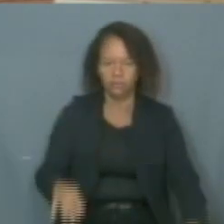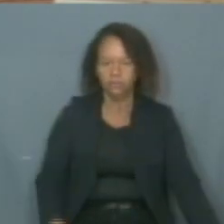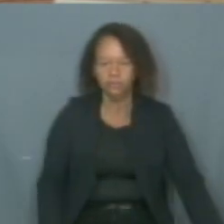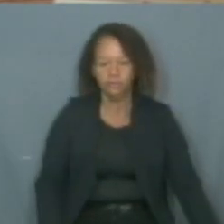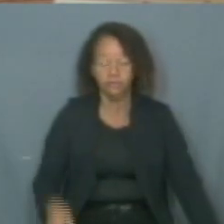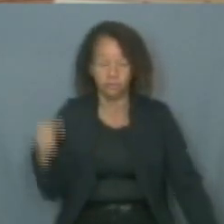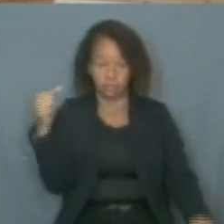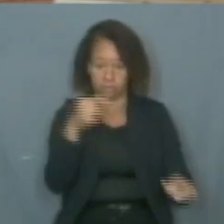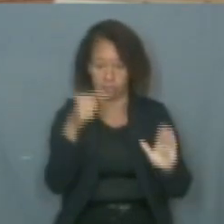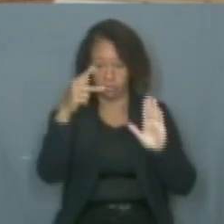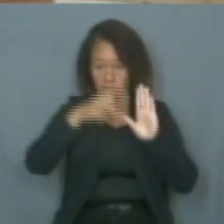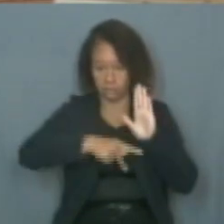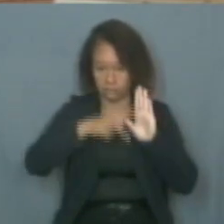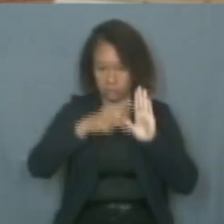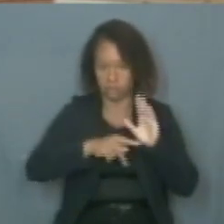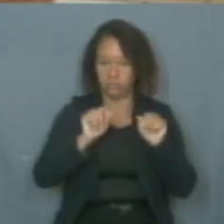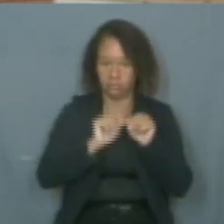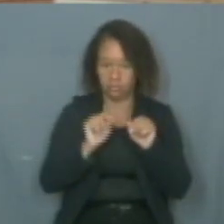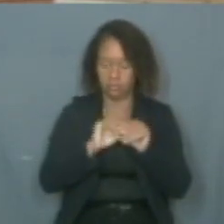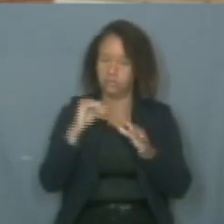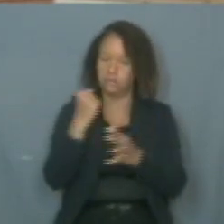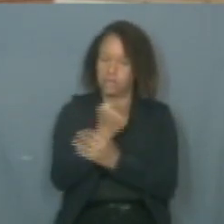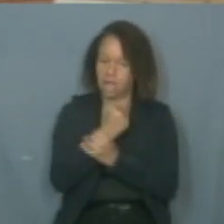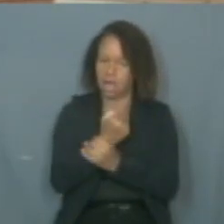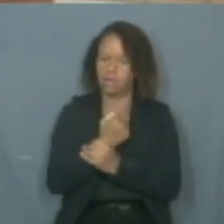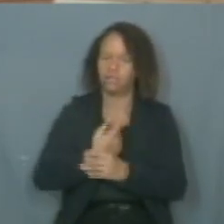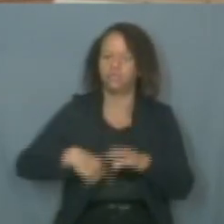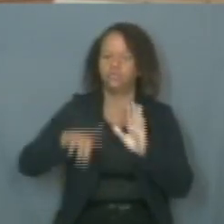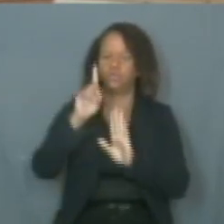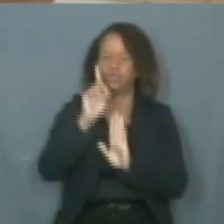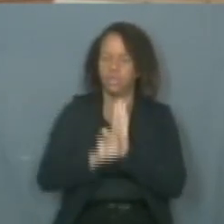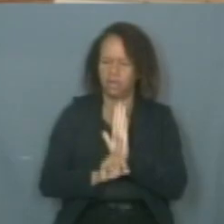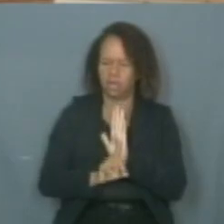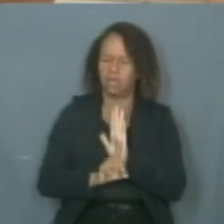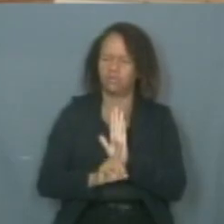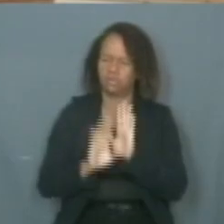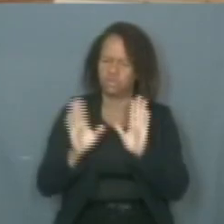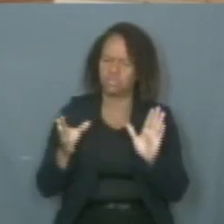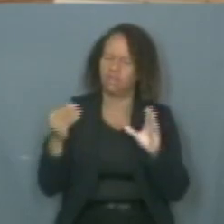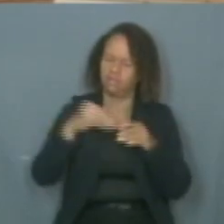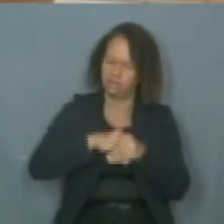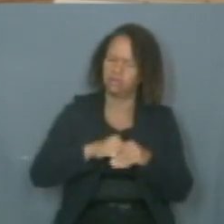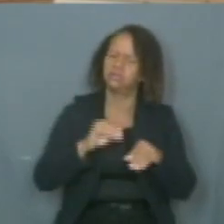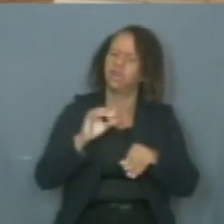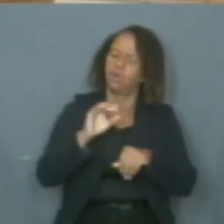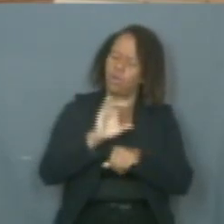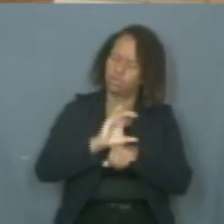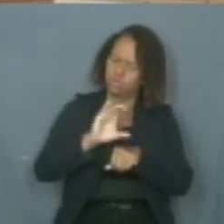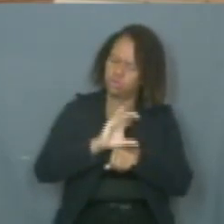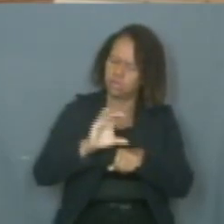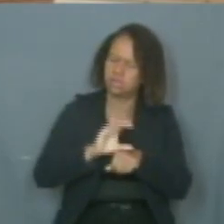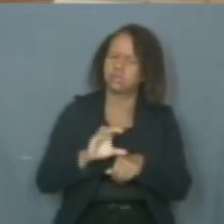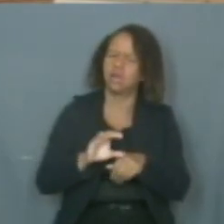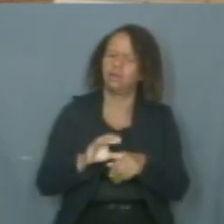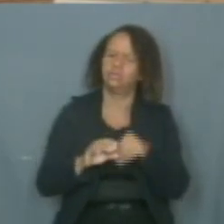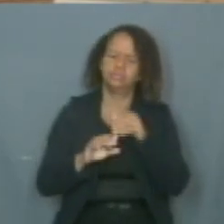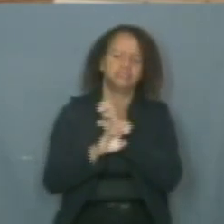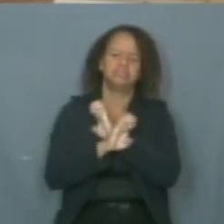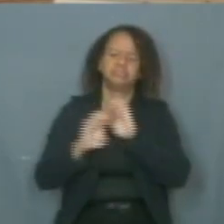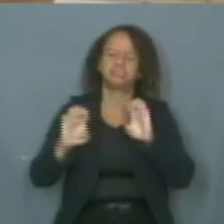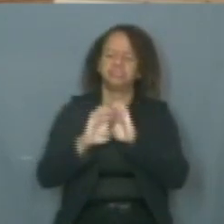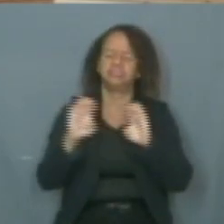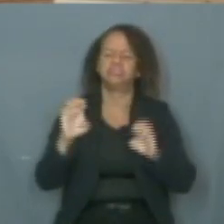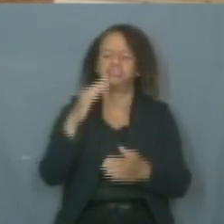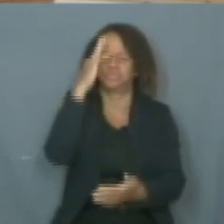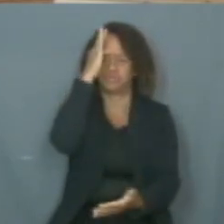que esse projeto de lei quer fazer é garantir um direito, que já é constitucional, de professar a